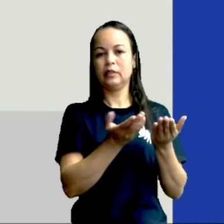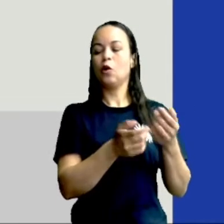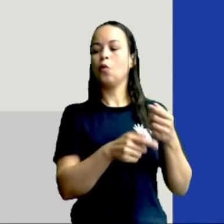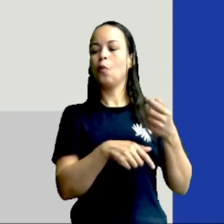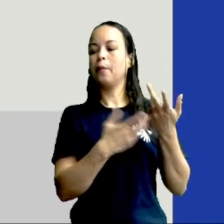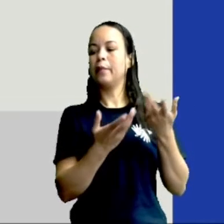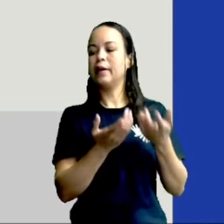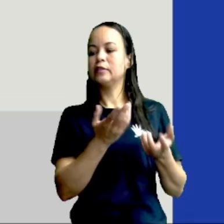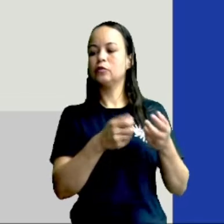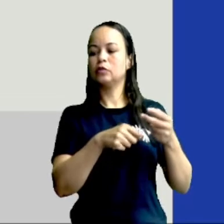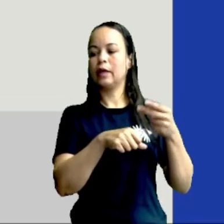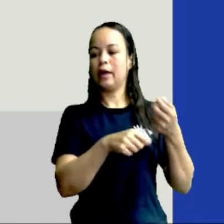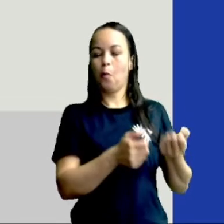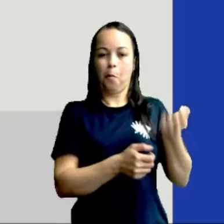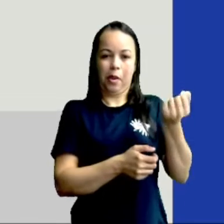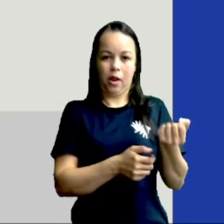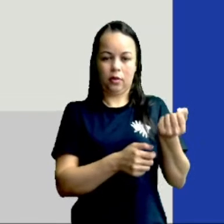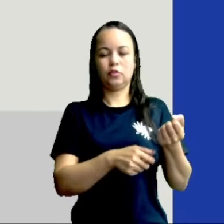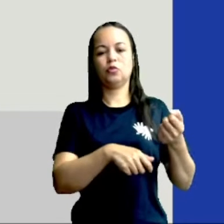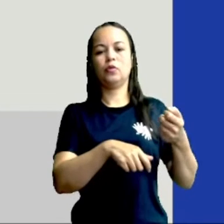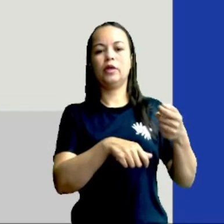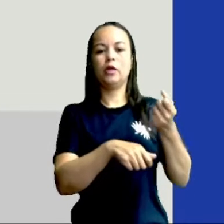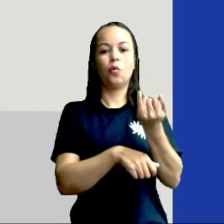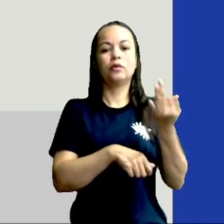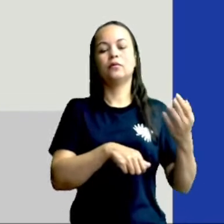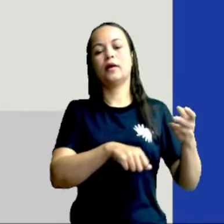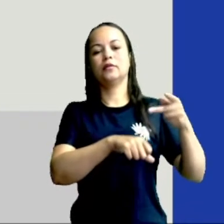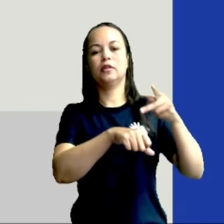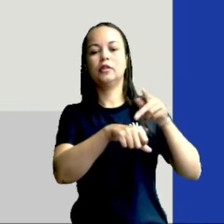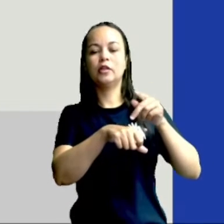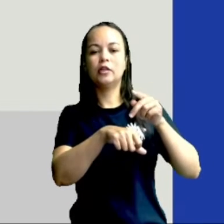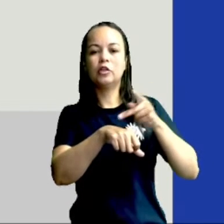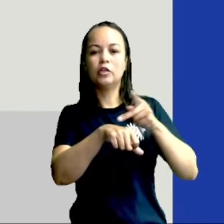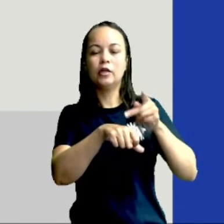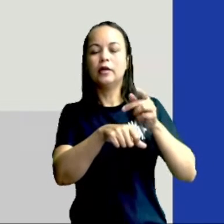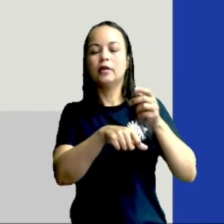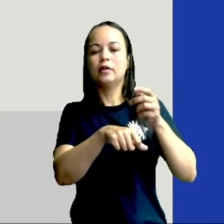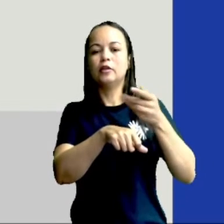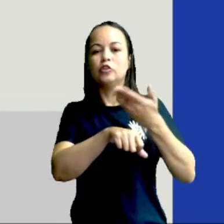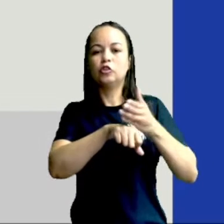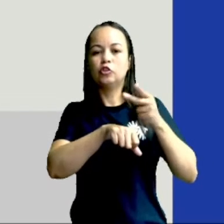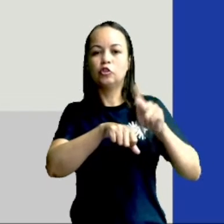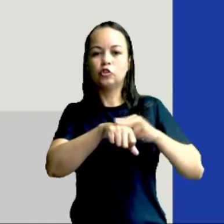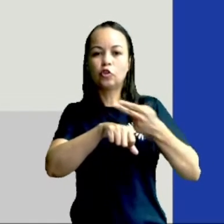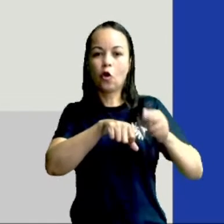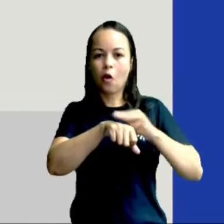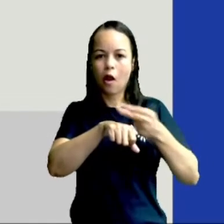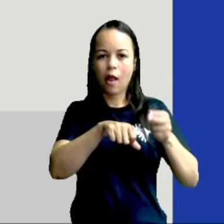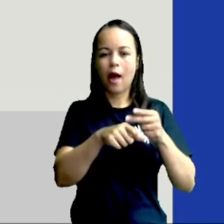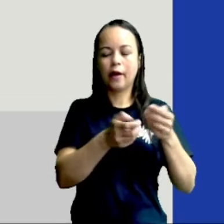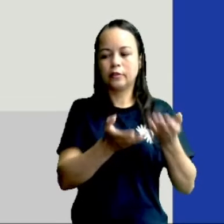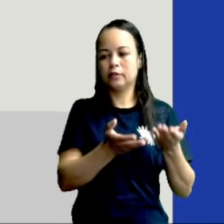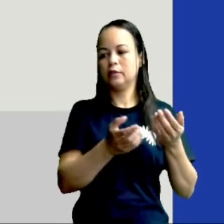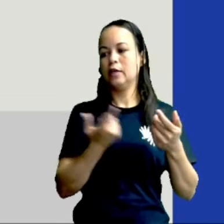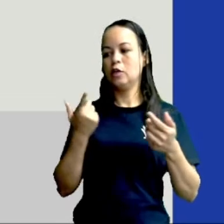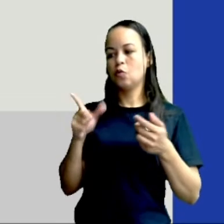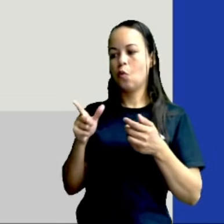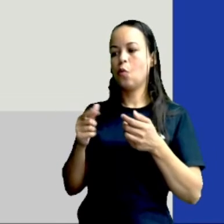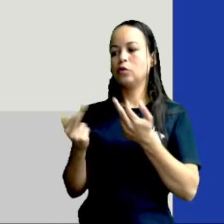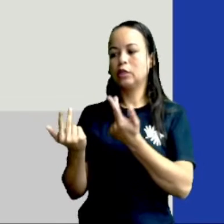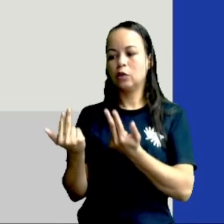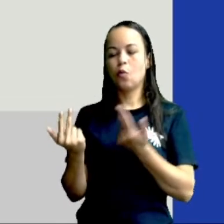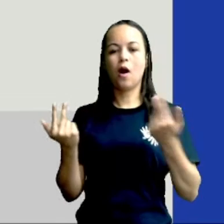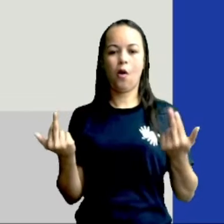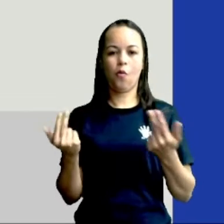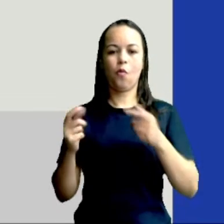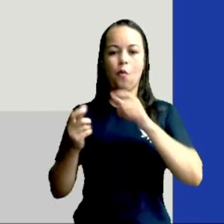uma quantidade de barrinhas de chocolate e no outro lado ele coloca 2 pesos. Então, o que ele quer dizer é que a quantidade de